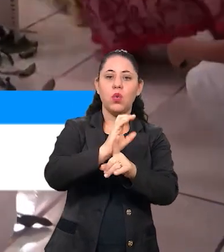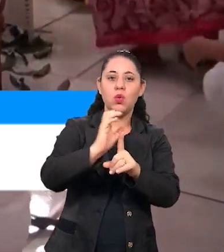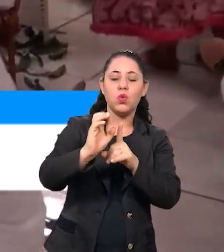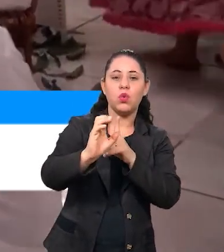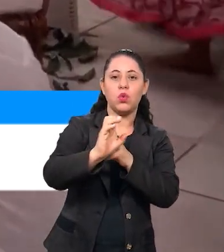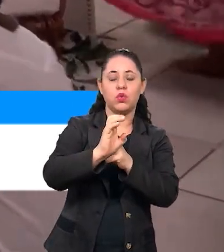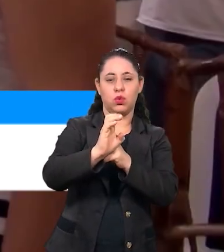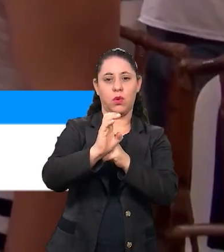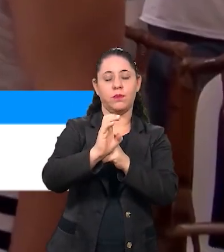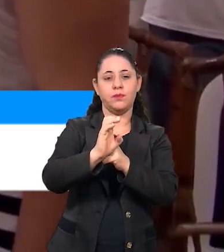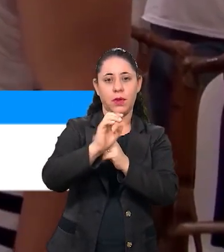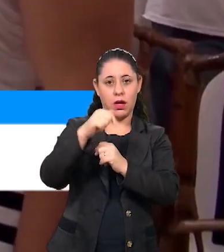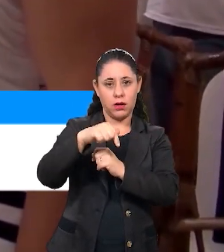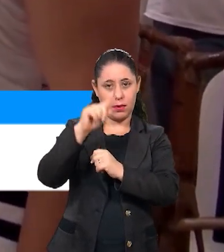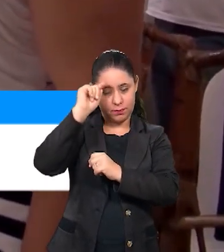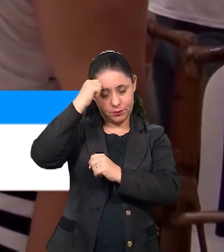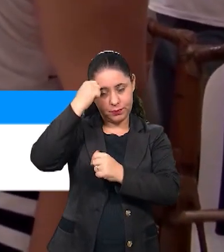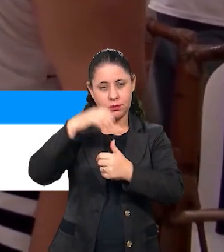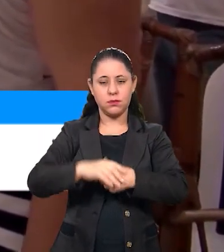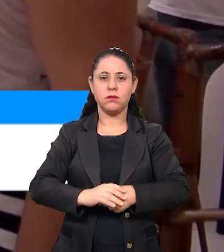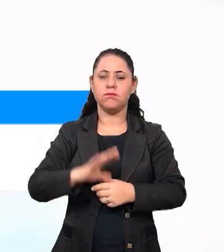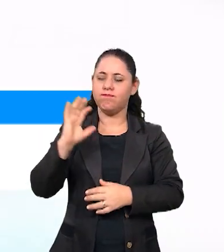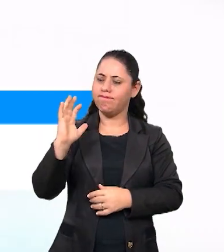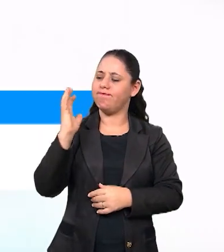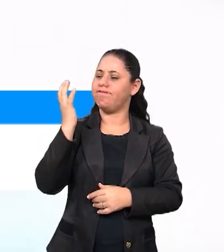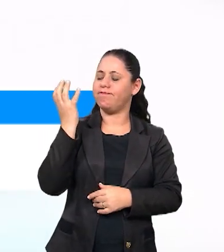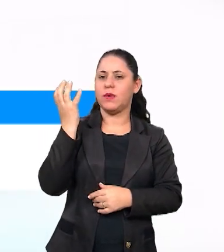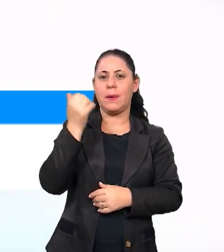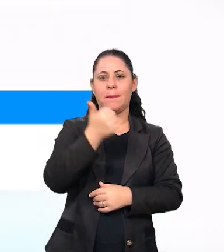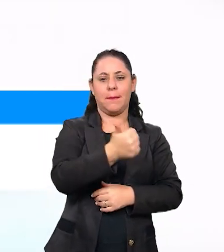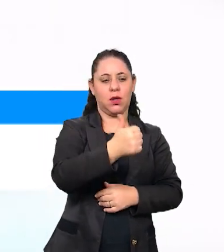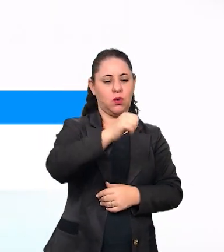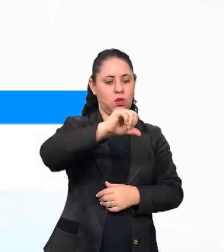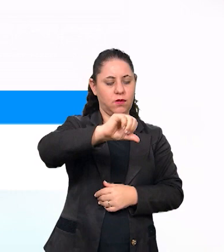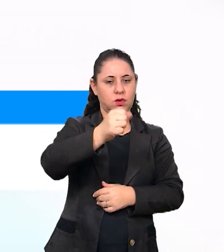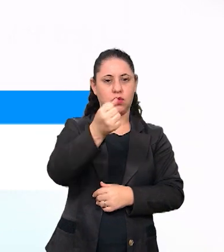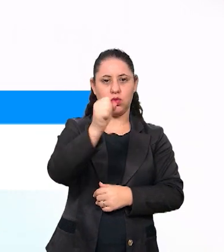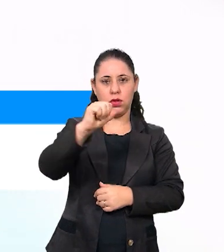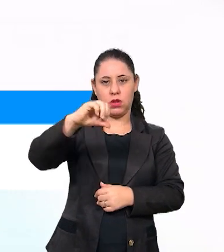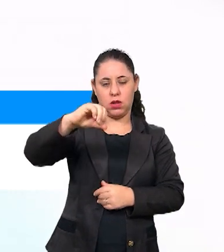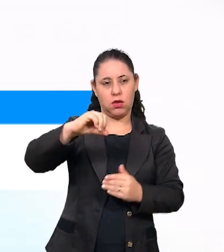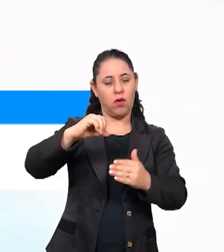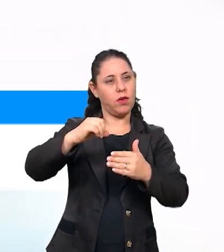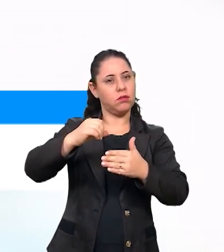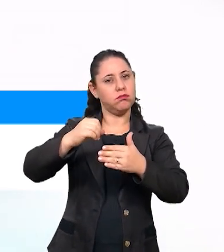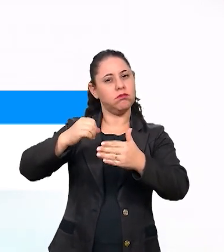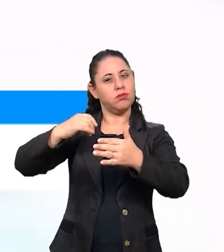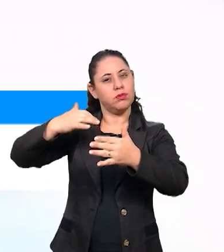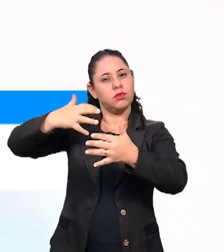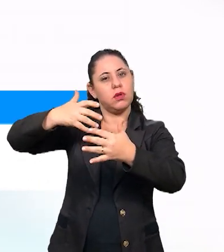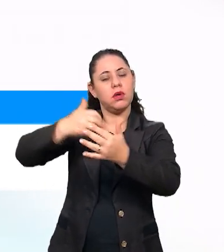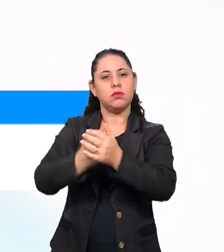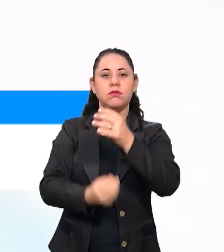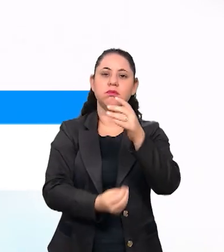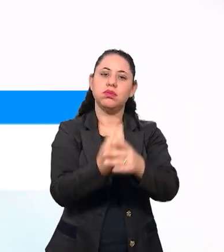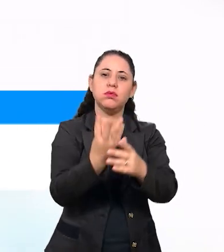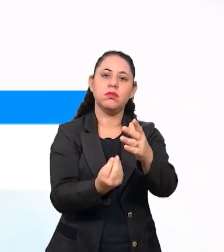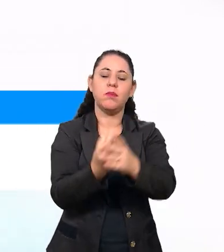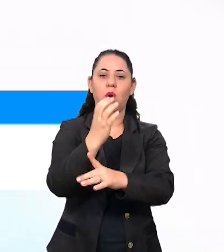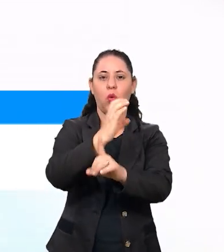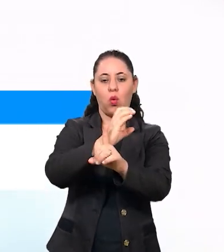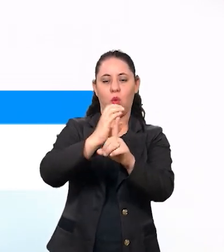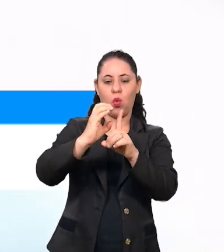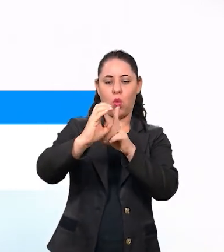Cultos Afro-Brasileiros e Ameríndios de Mato Grosso do Sul. Acontece que, de 1989 para cá,